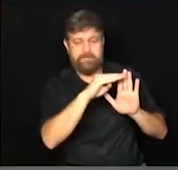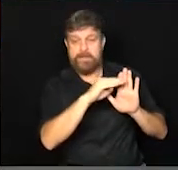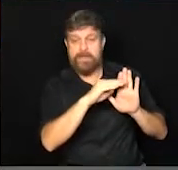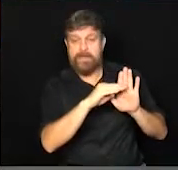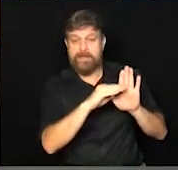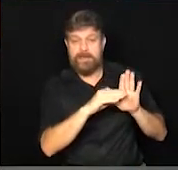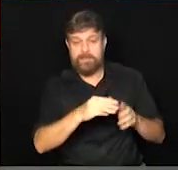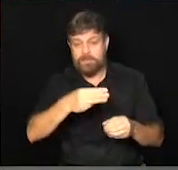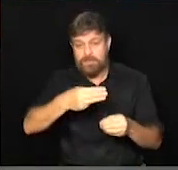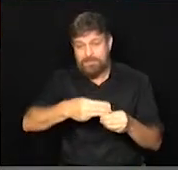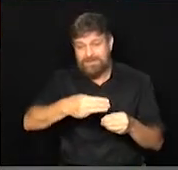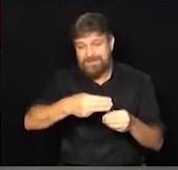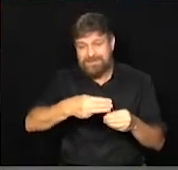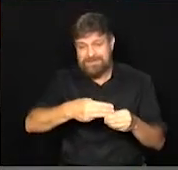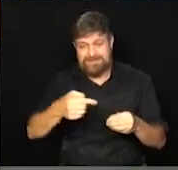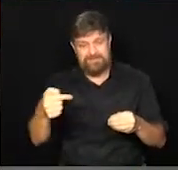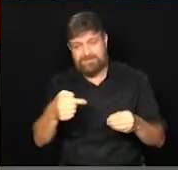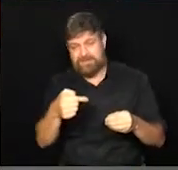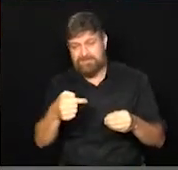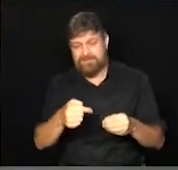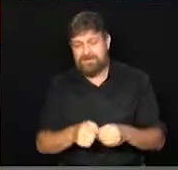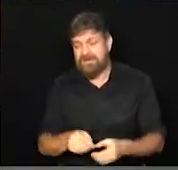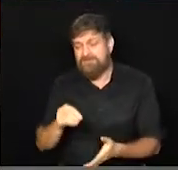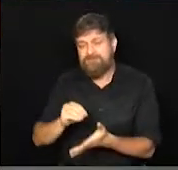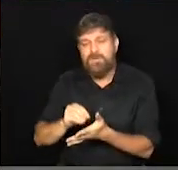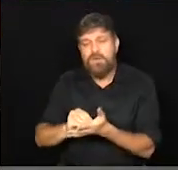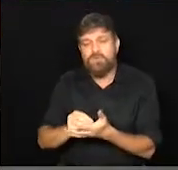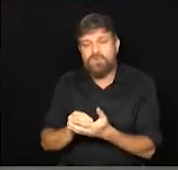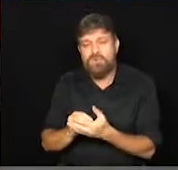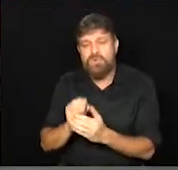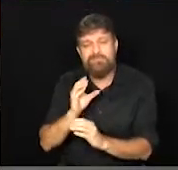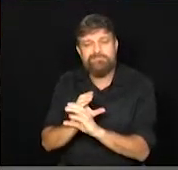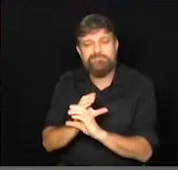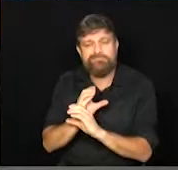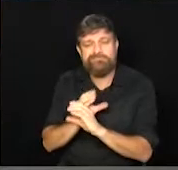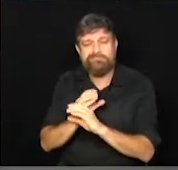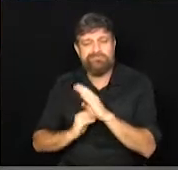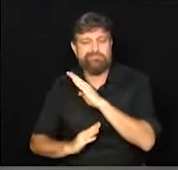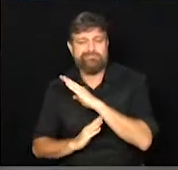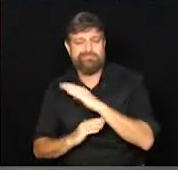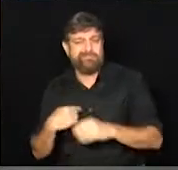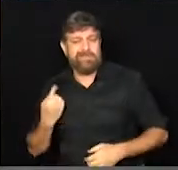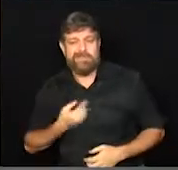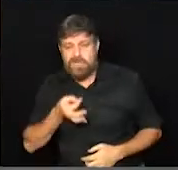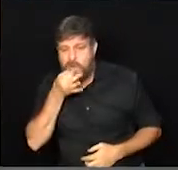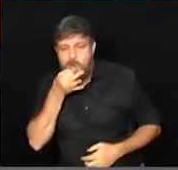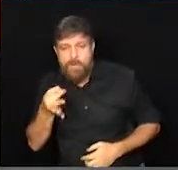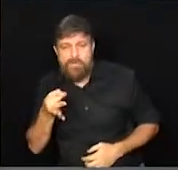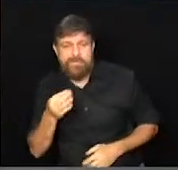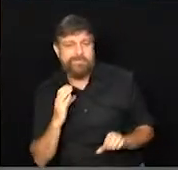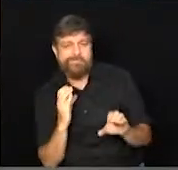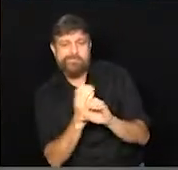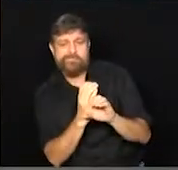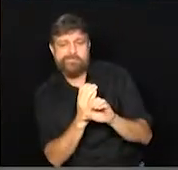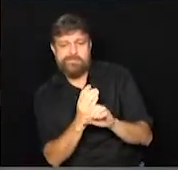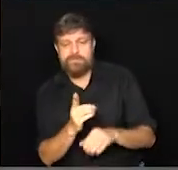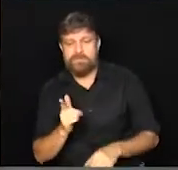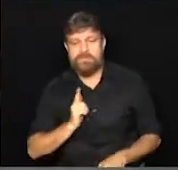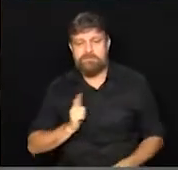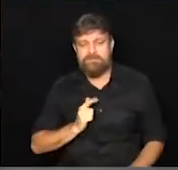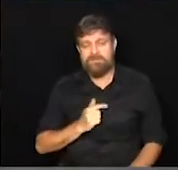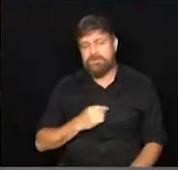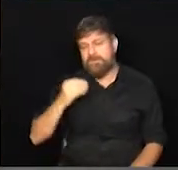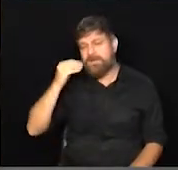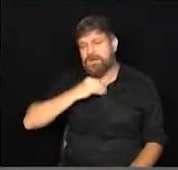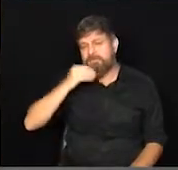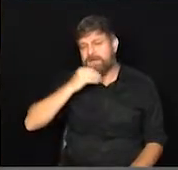municipal e não abriu o debate, o diálogo com a Casa Legislativa, diminuindo, então, enfraquecendo o